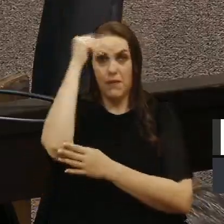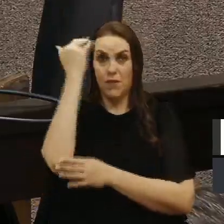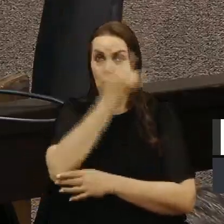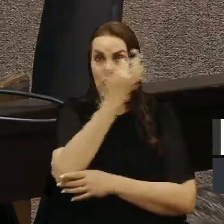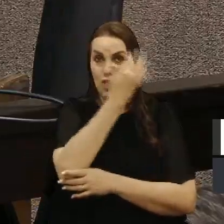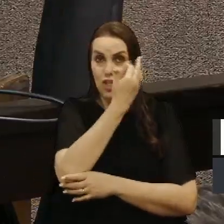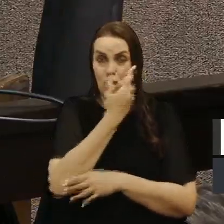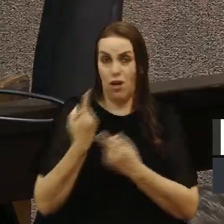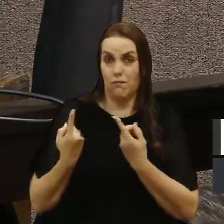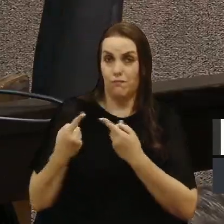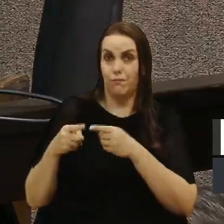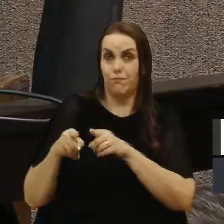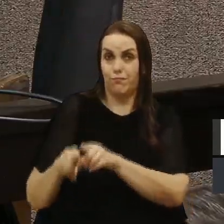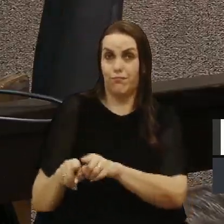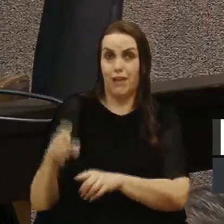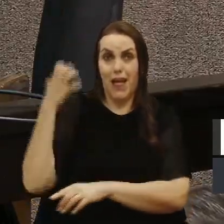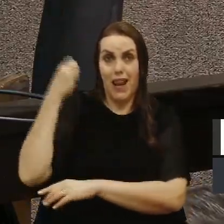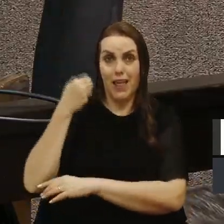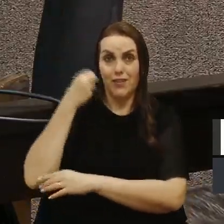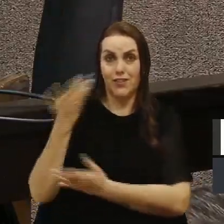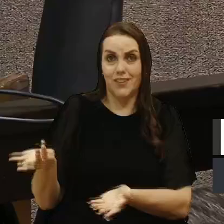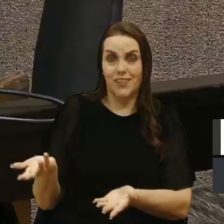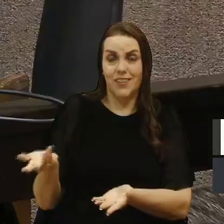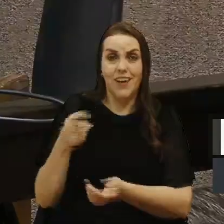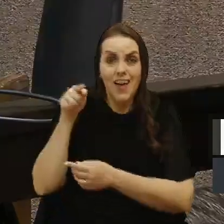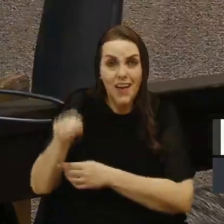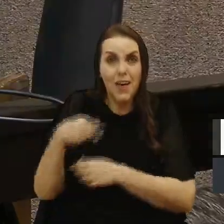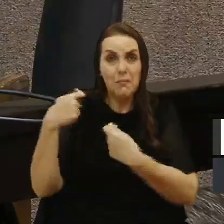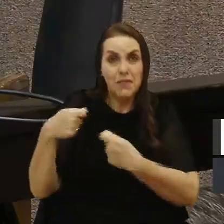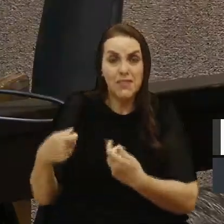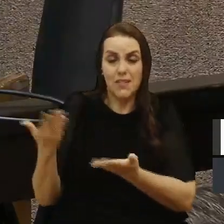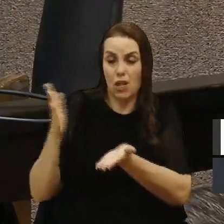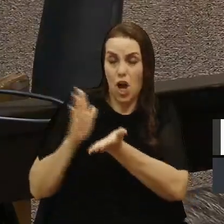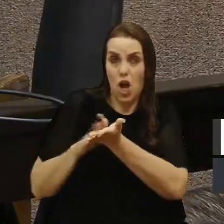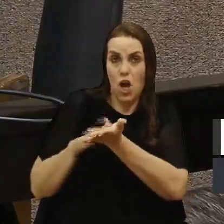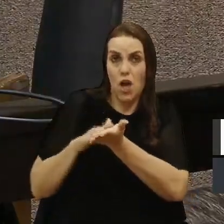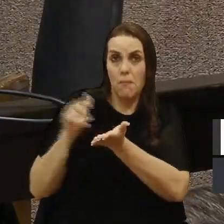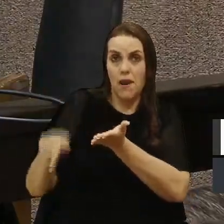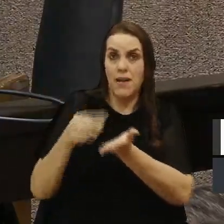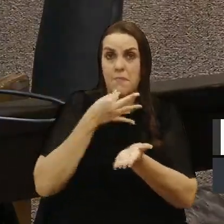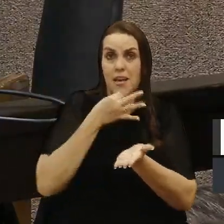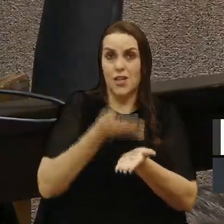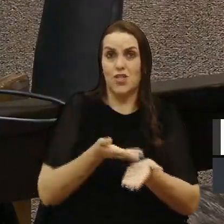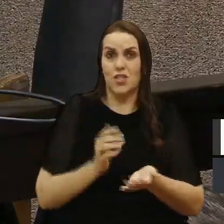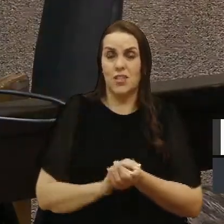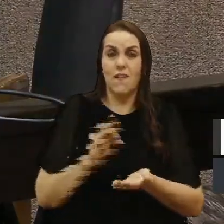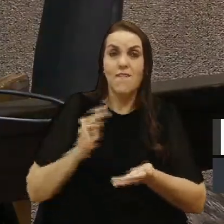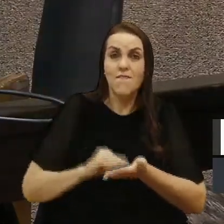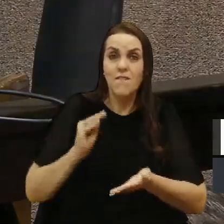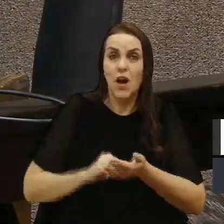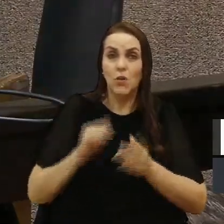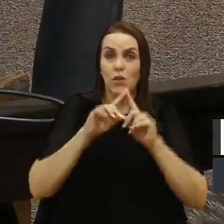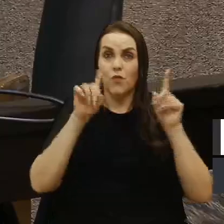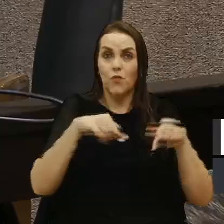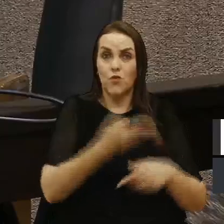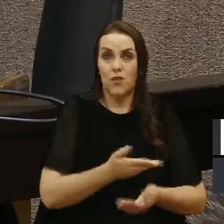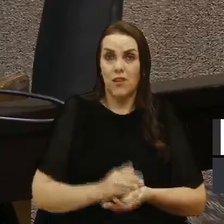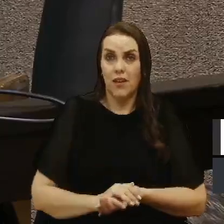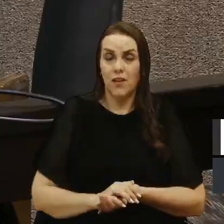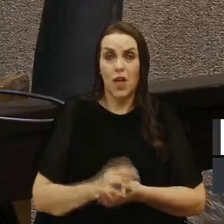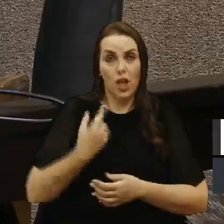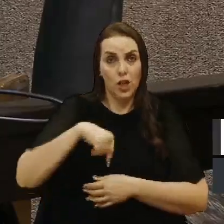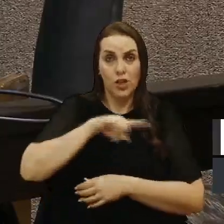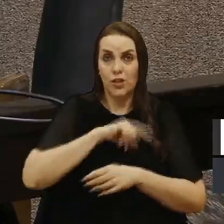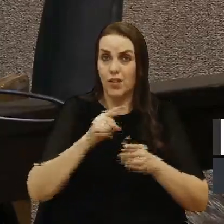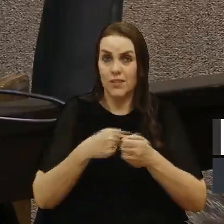é alinhado ao governador Eduardo Leite. E ele que tem que fazer essa cobrança para Caxias do Sul da falta de efetivo, que a nossa cidade